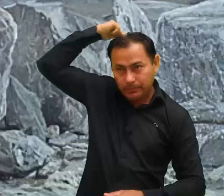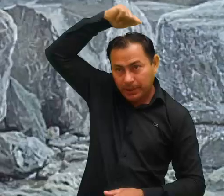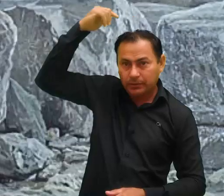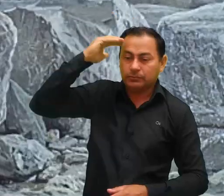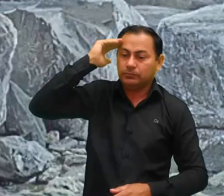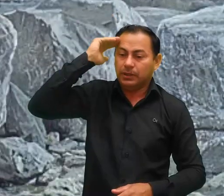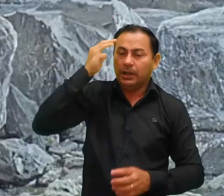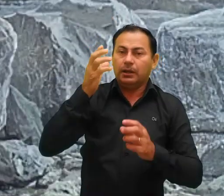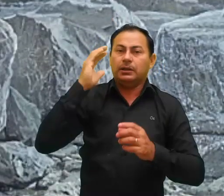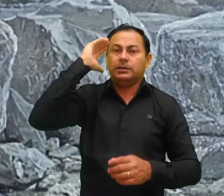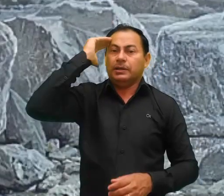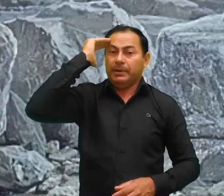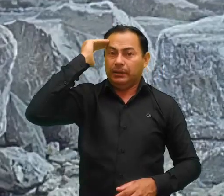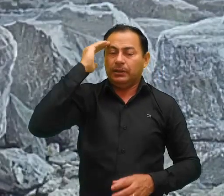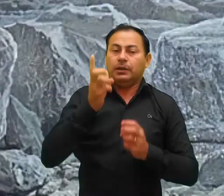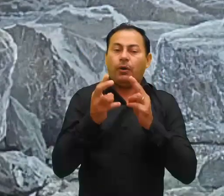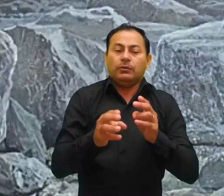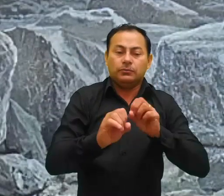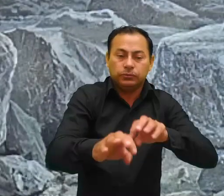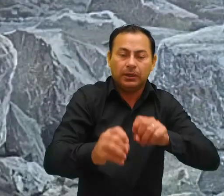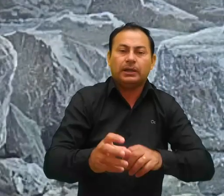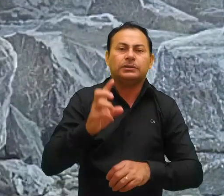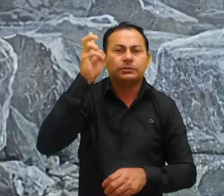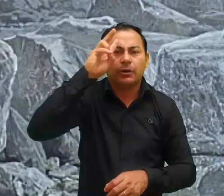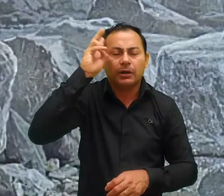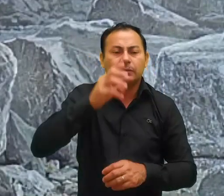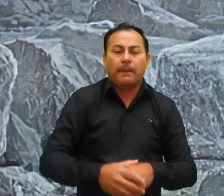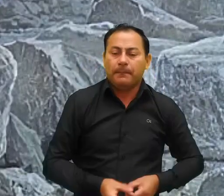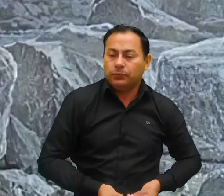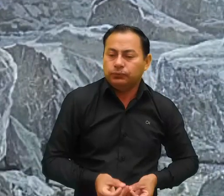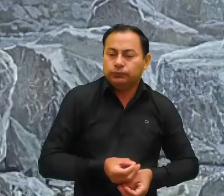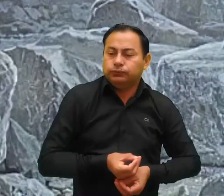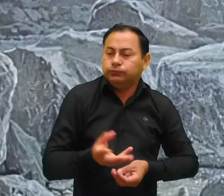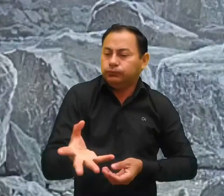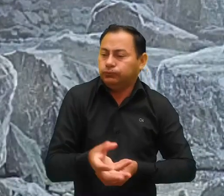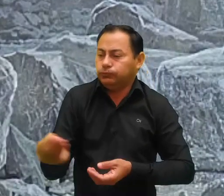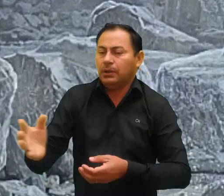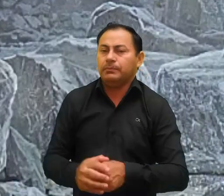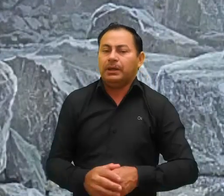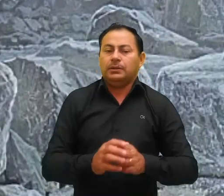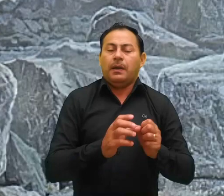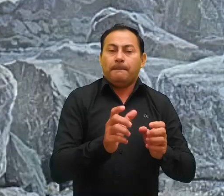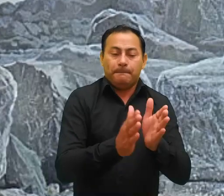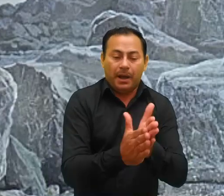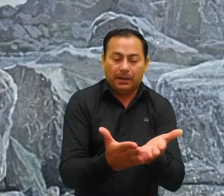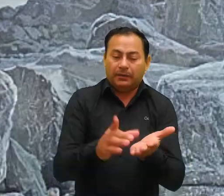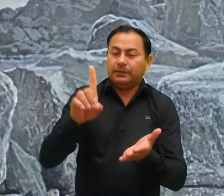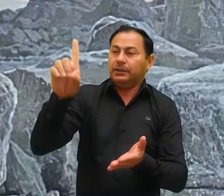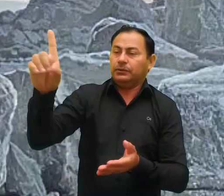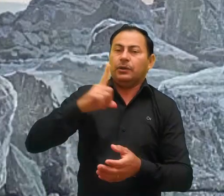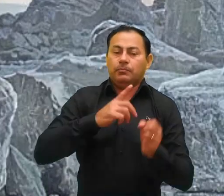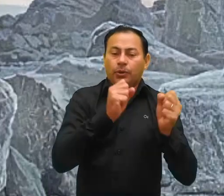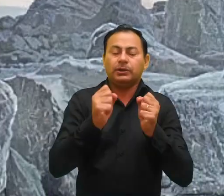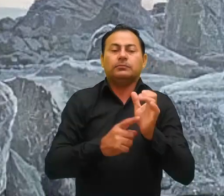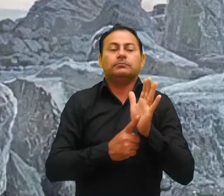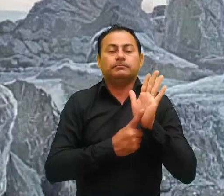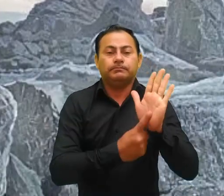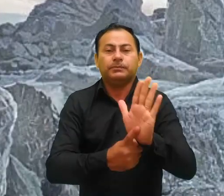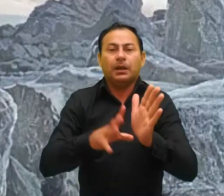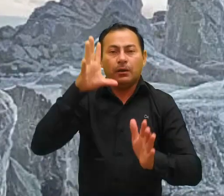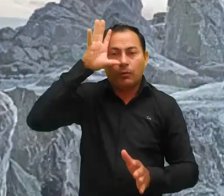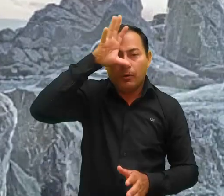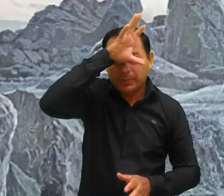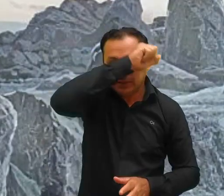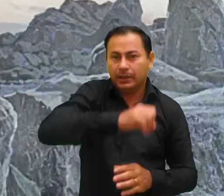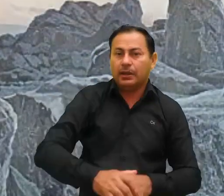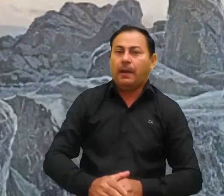entendimento, conforme ele ensinou na parábola do semeador. A palavra de Deus tem poder, mas esse poder só será manifestado se